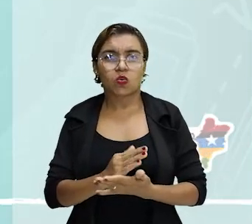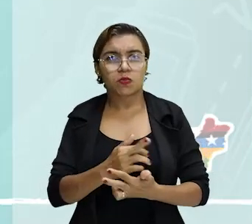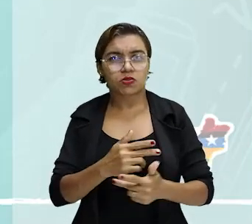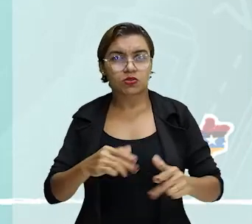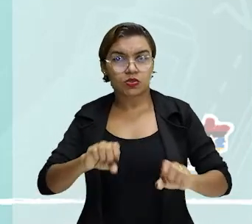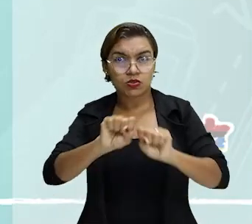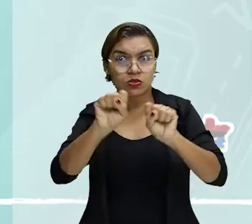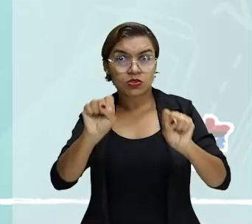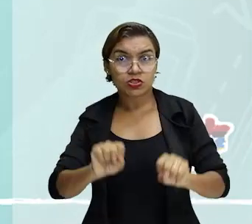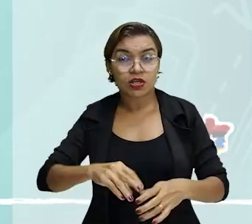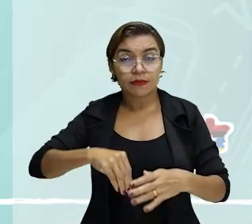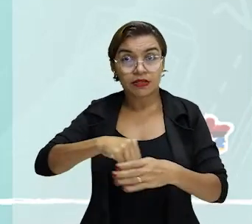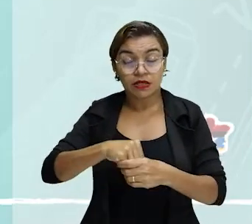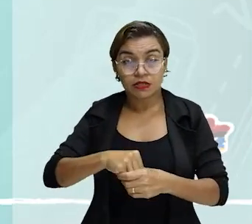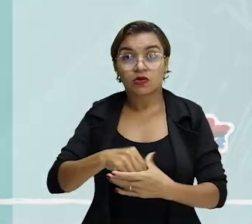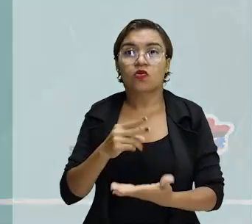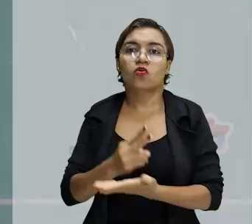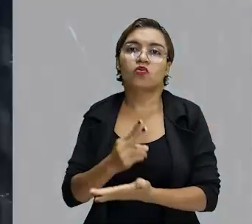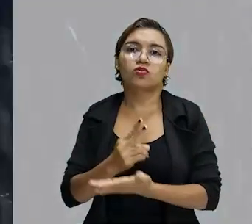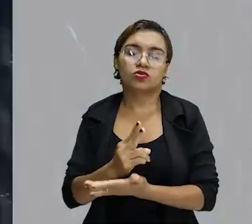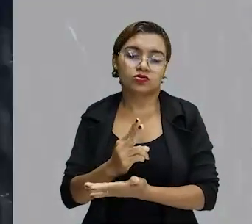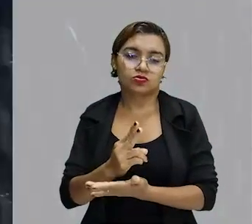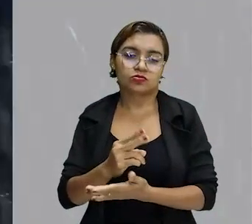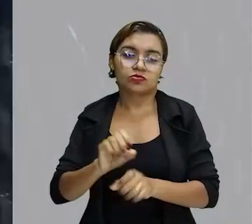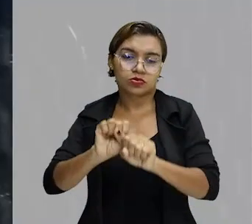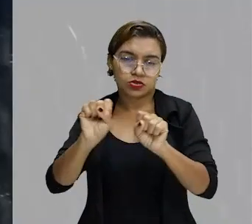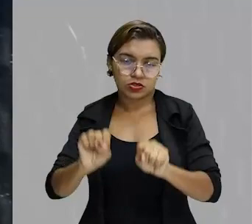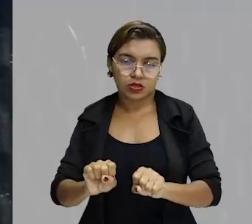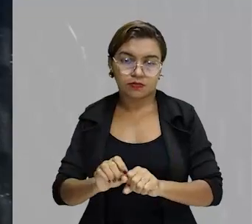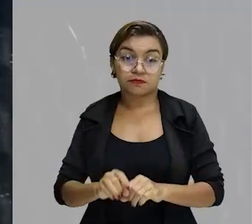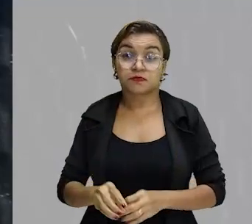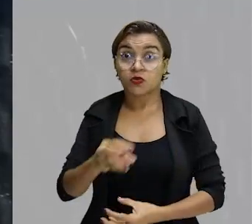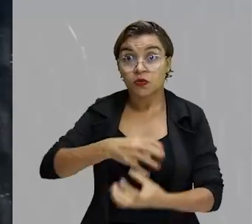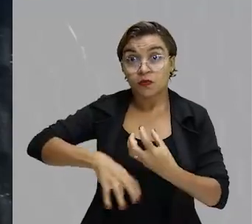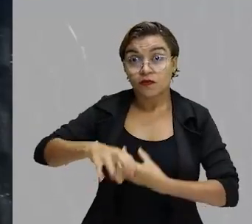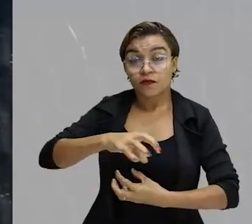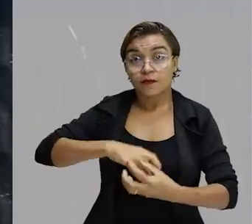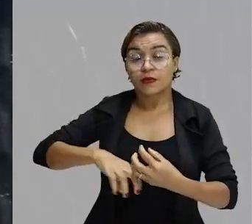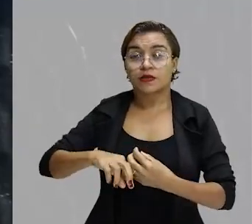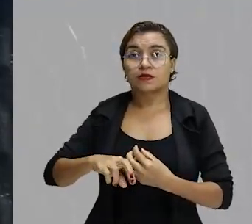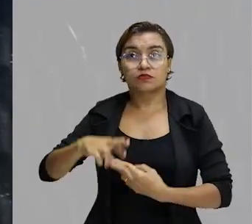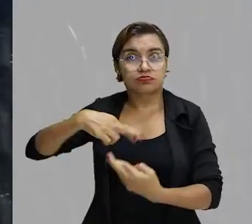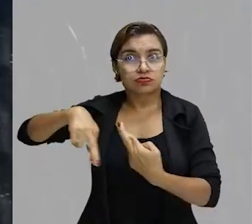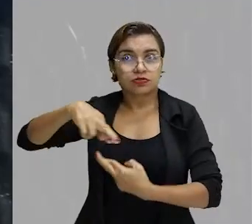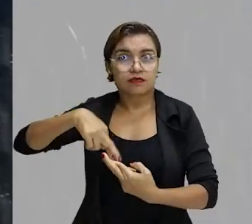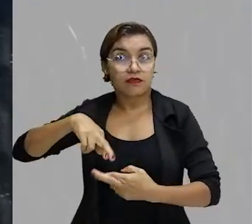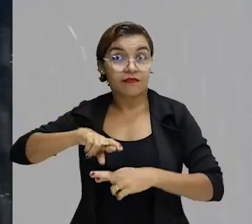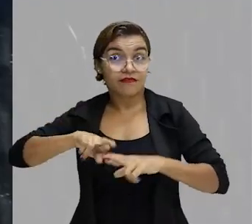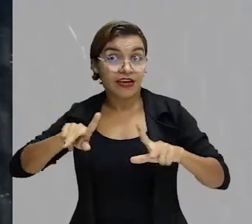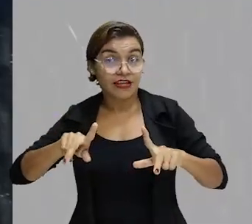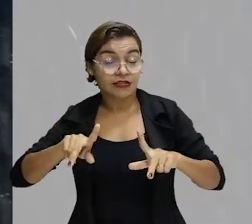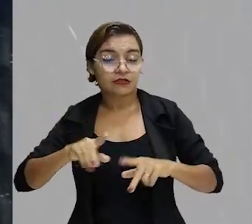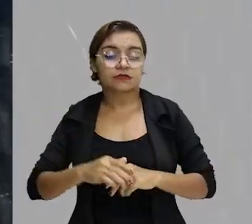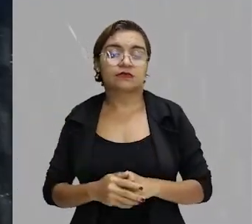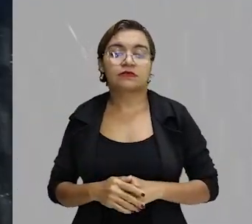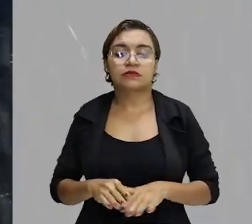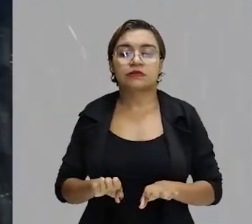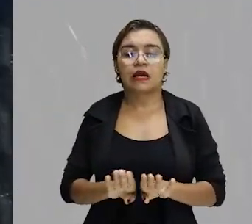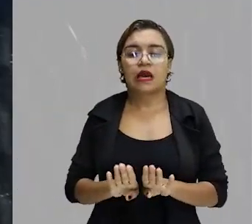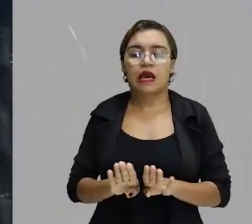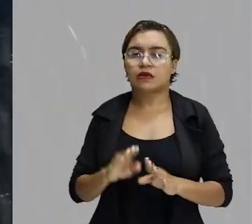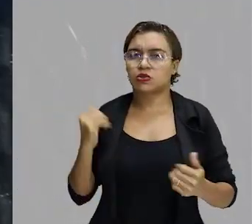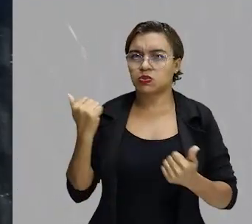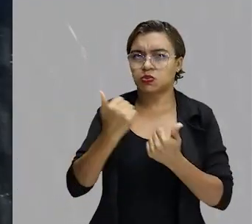existe, porém preservando esse sistema. Os movimentos de reforma, diferente dos revolucionários, não desejam